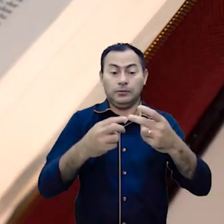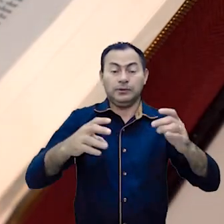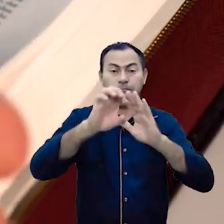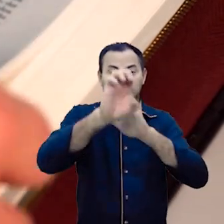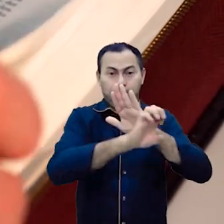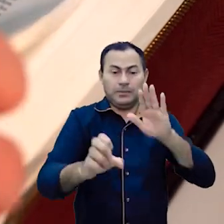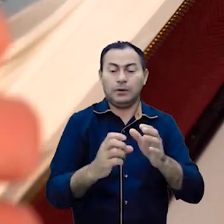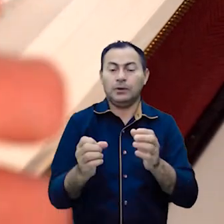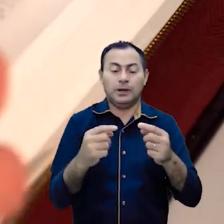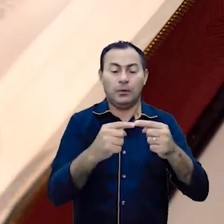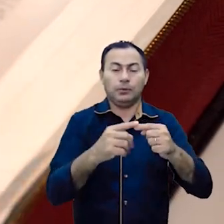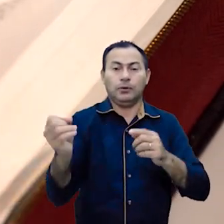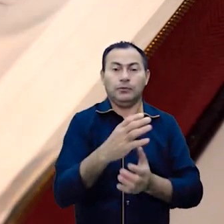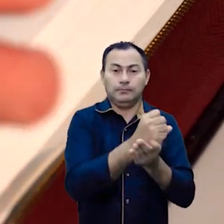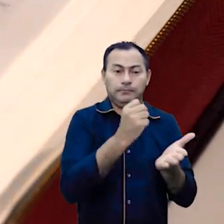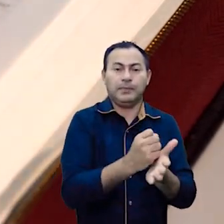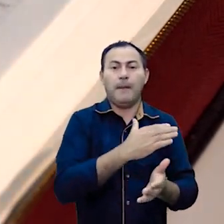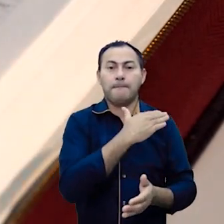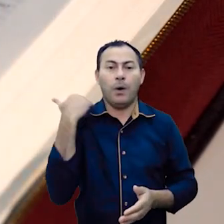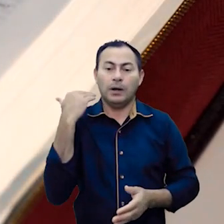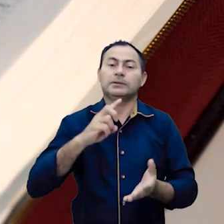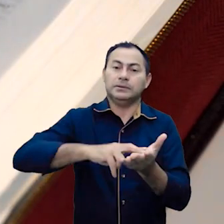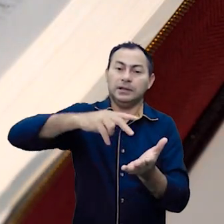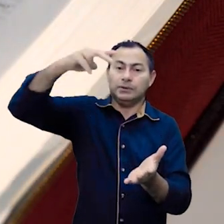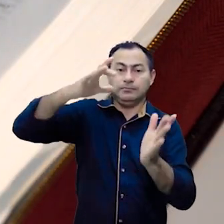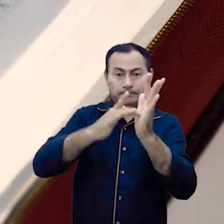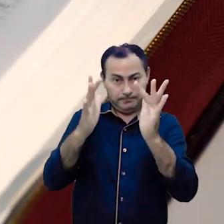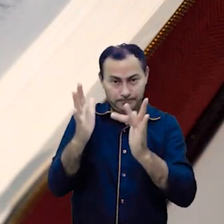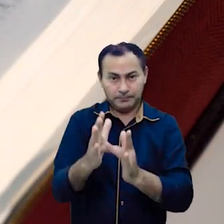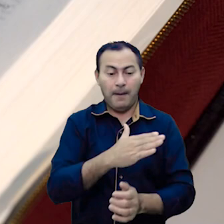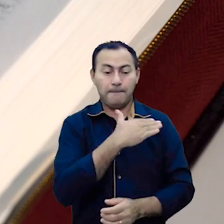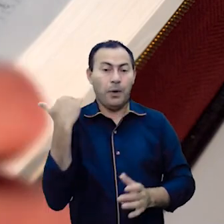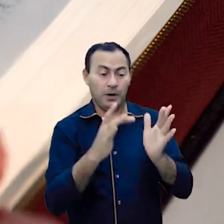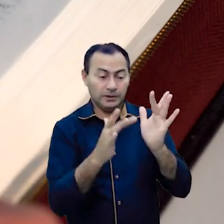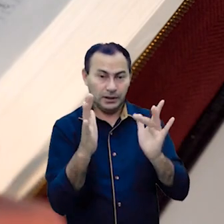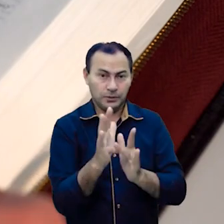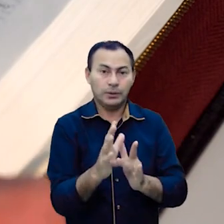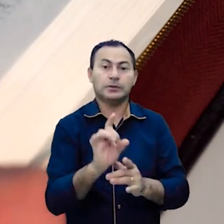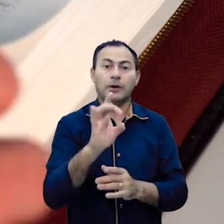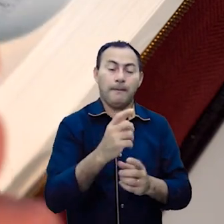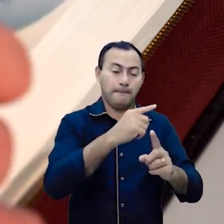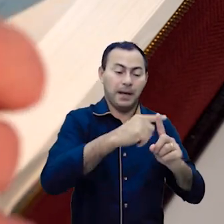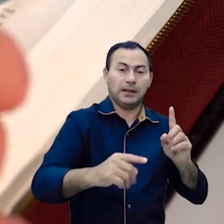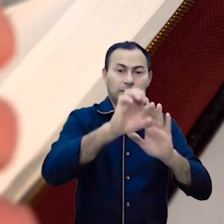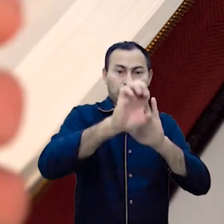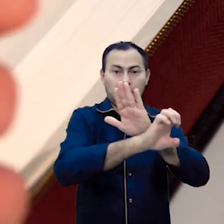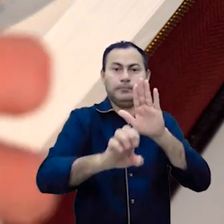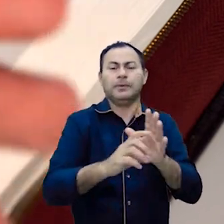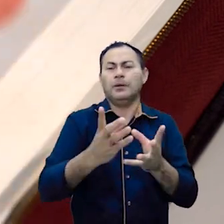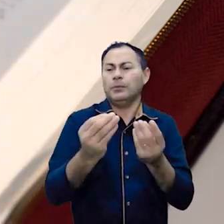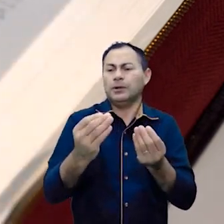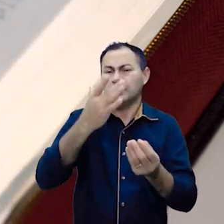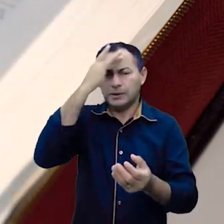predominam no evangelho de acordo com o novo testamento é a Morte e a ressurreição de Jesus a morte de Jesus é somente metade